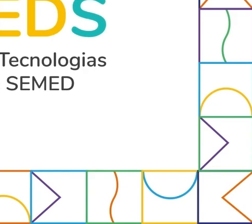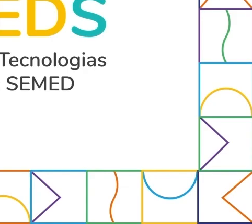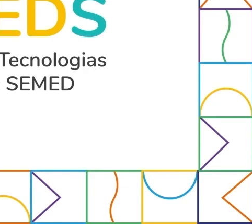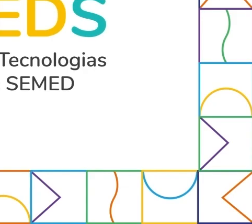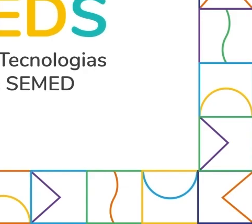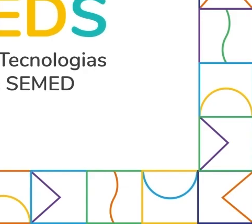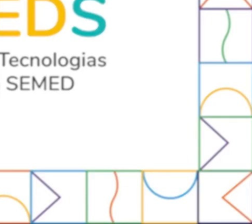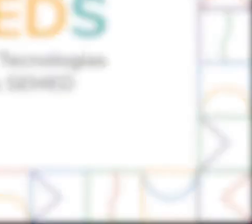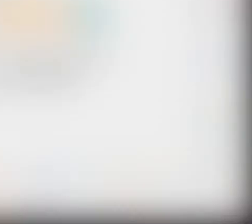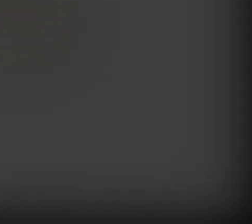inseridos. Dedicado aluno, conto com você para o nosso próximo encontro. Até lá!